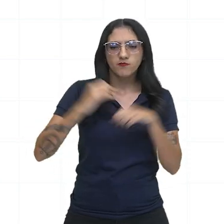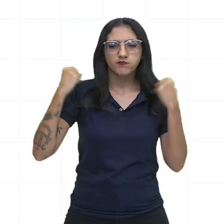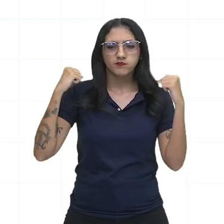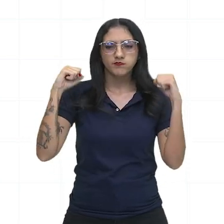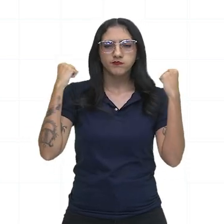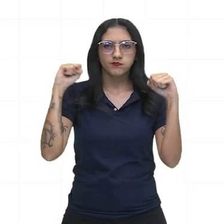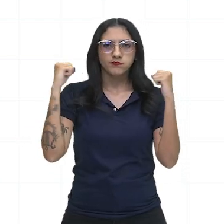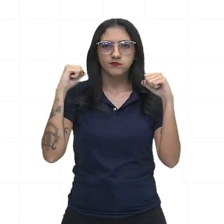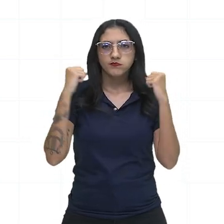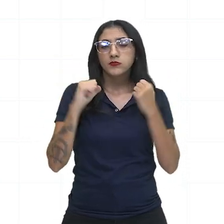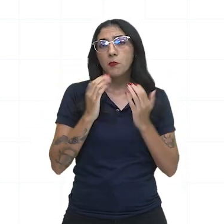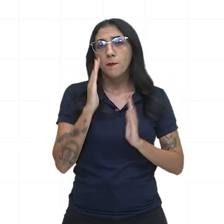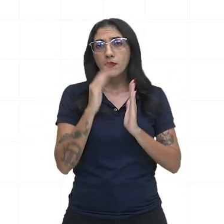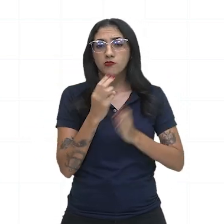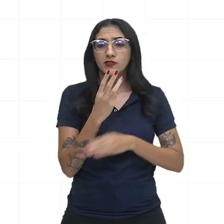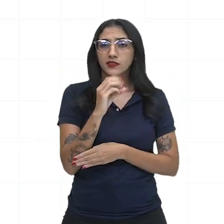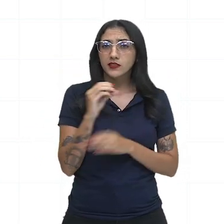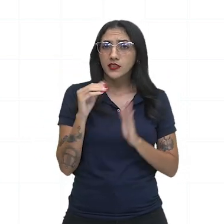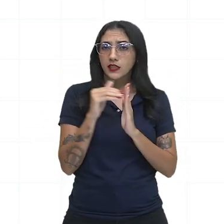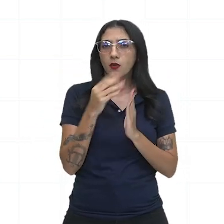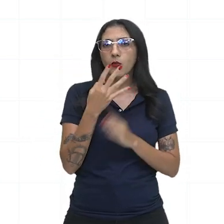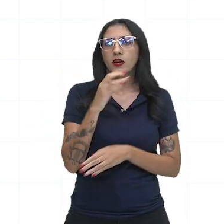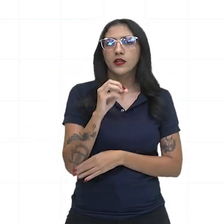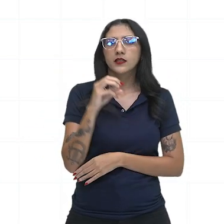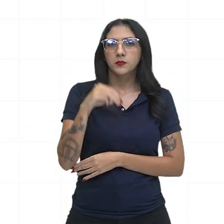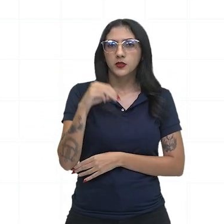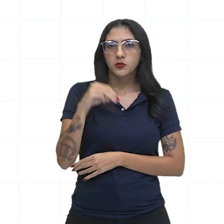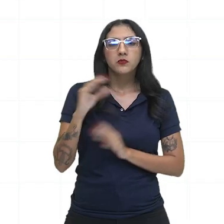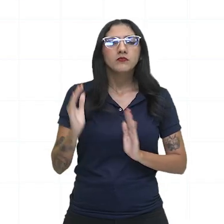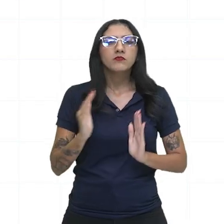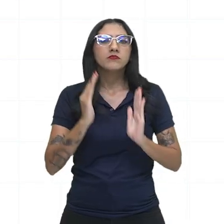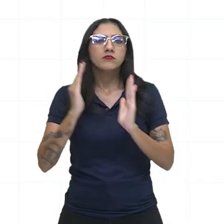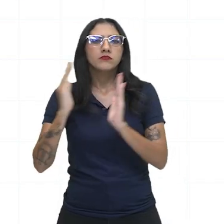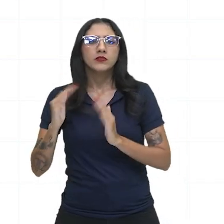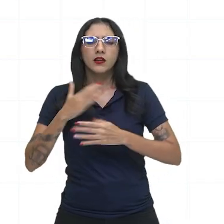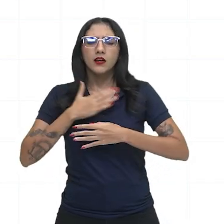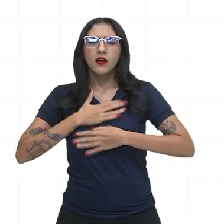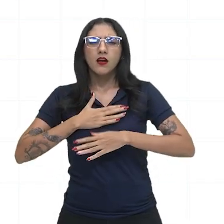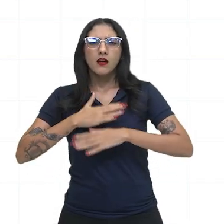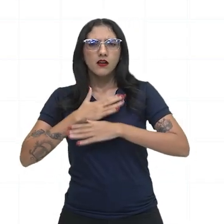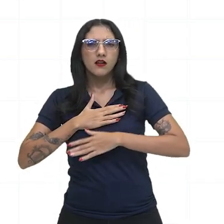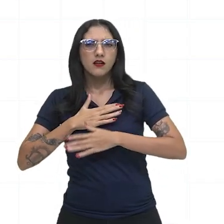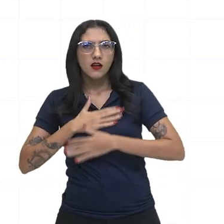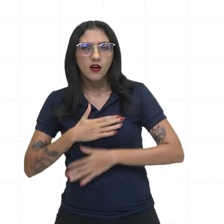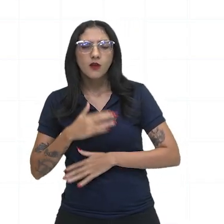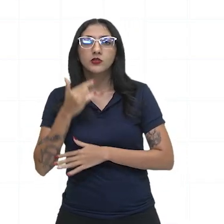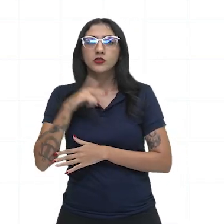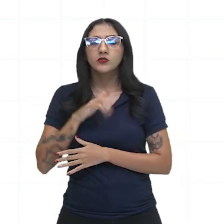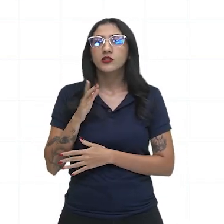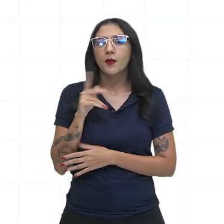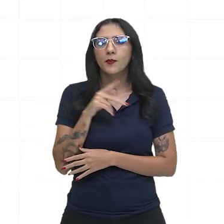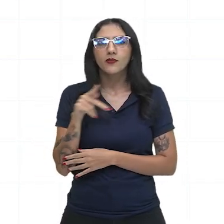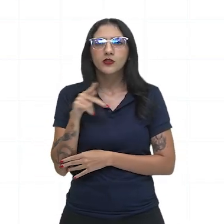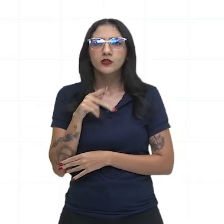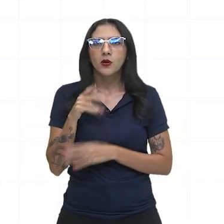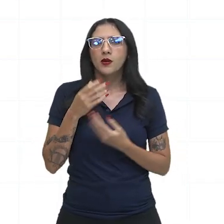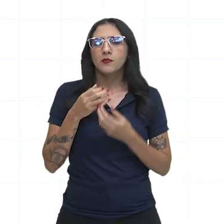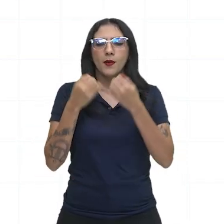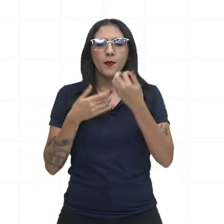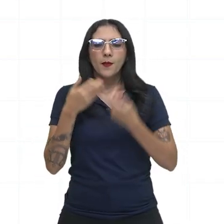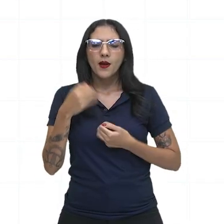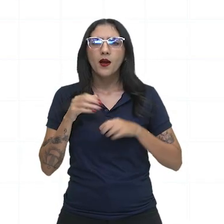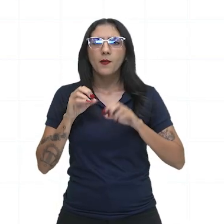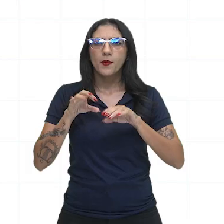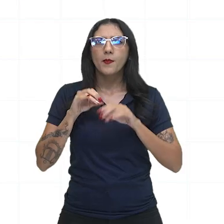exercícios, né, em torno de 30 e 40 minutos. E o relaxamento, que é a volta calma, que é quando o professor coloca todo mundo ali